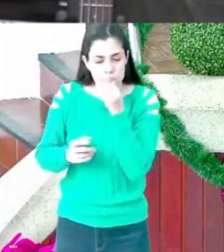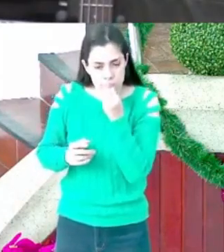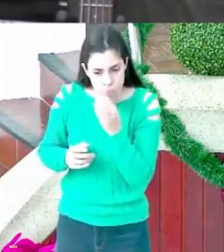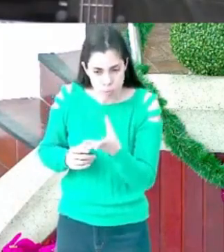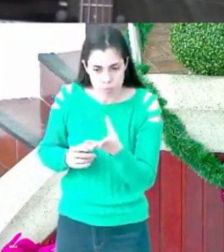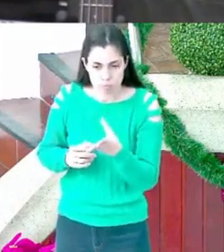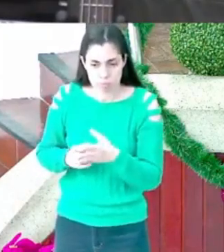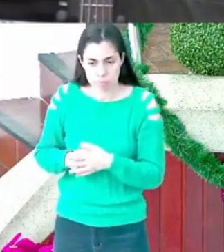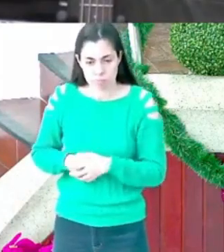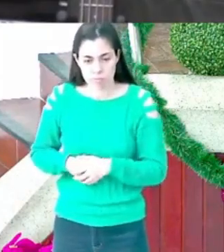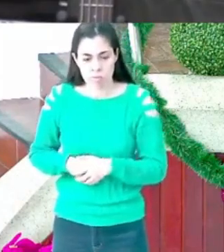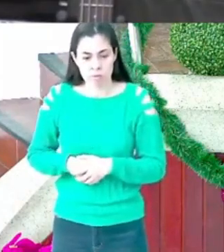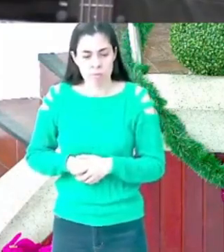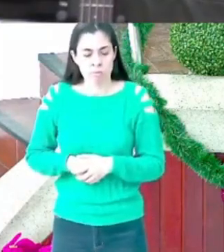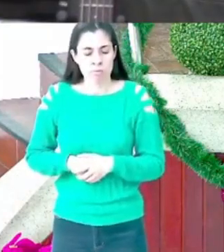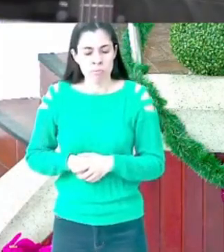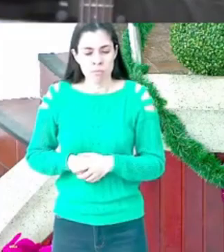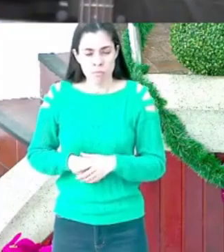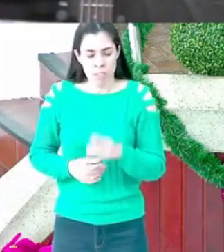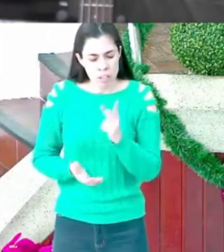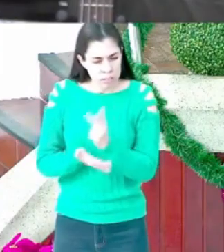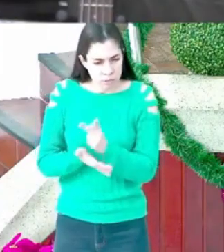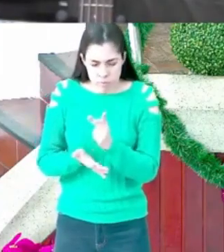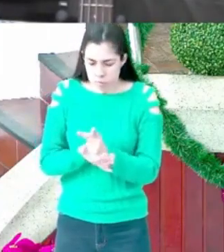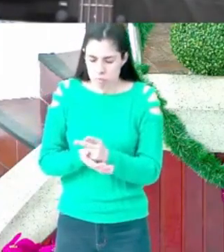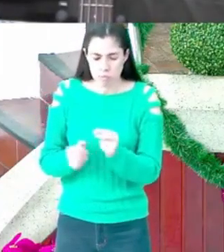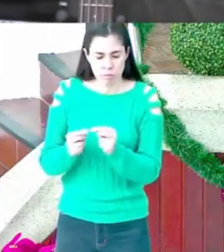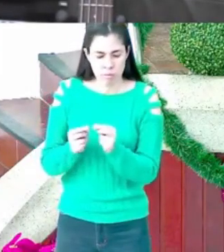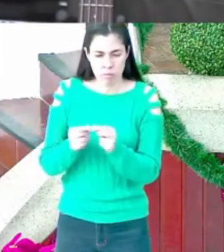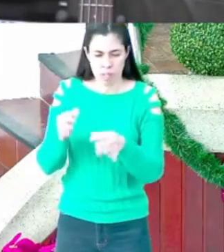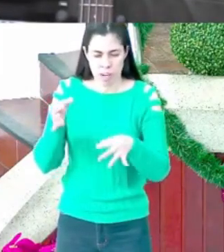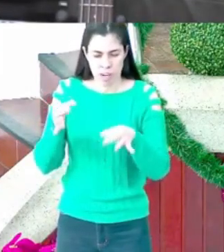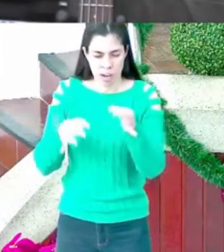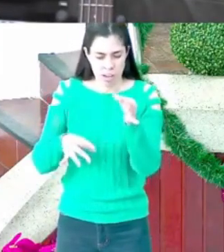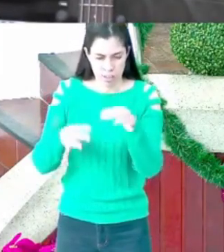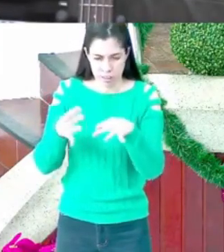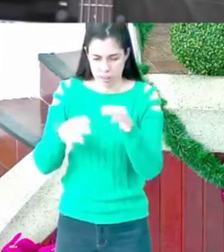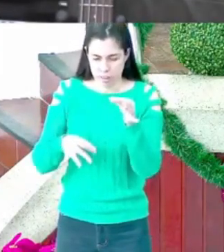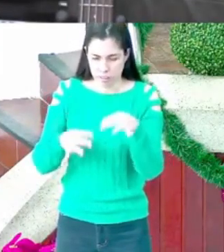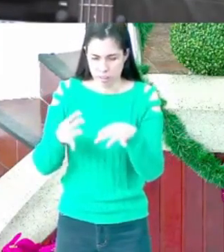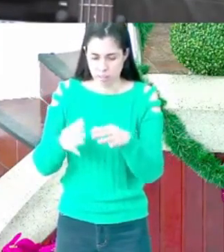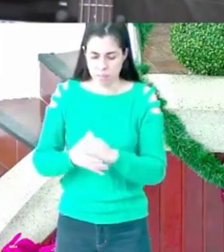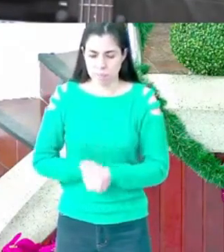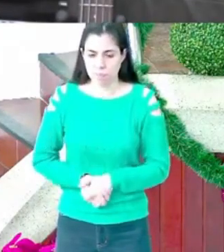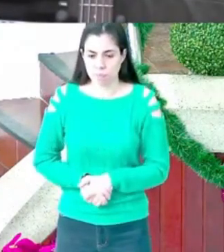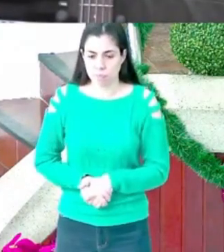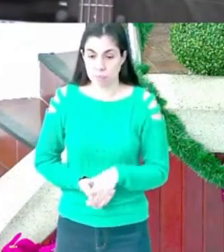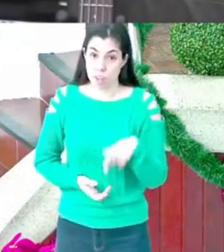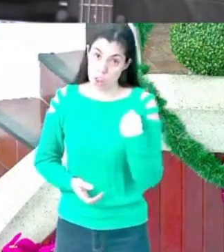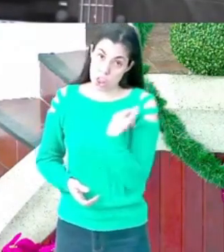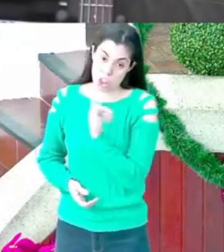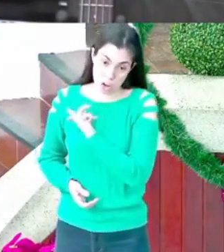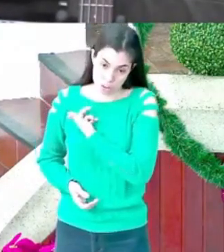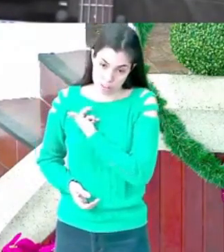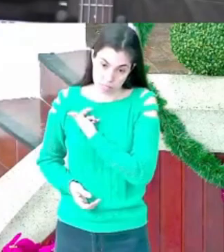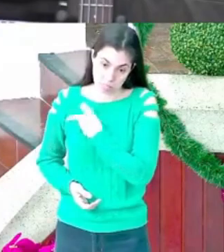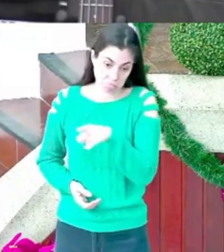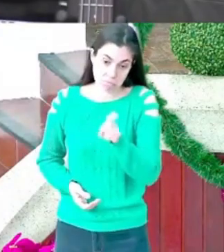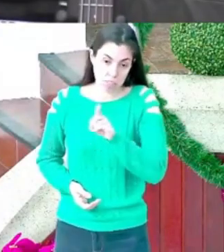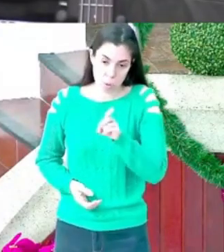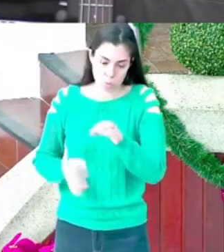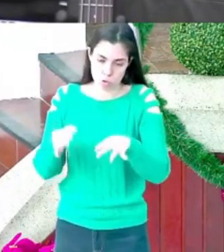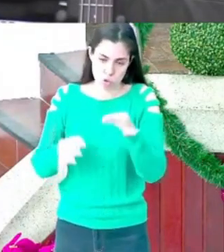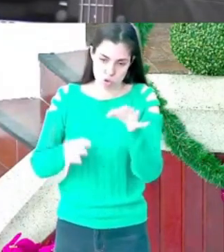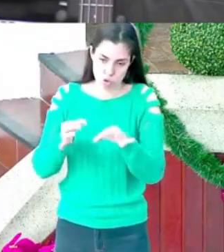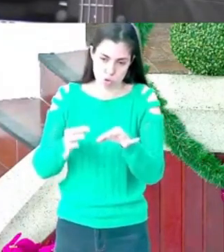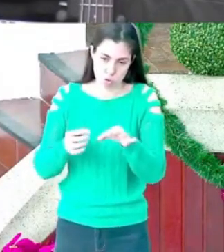homem. Pecadores como nós somos justificados pelos méritos da justiça de